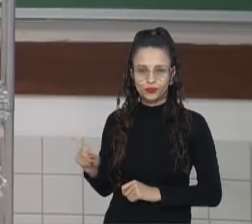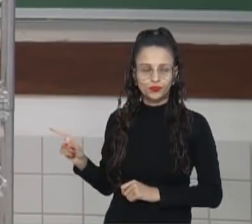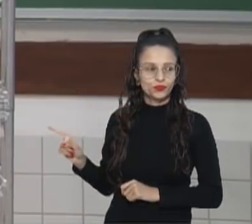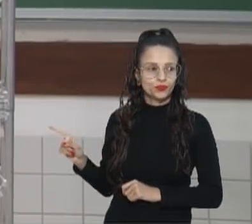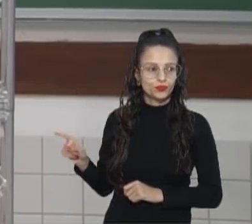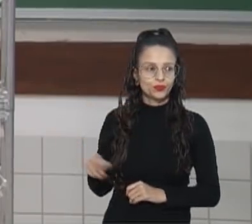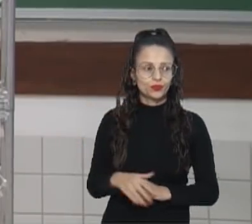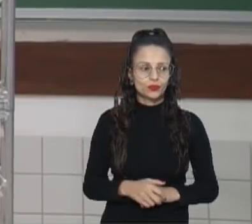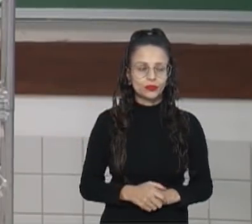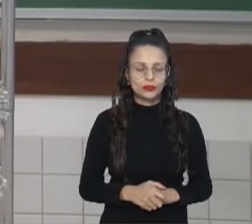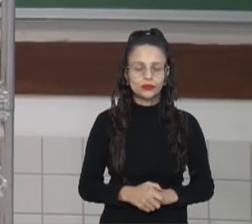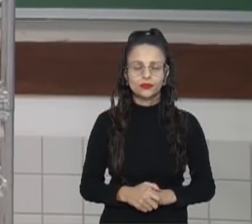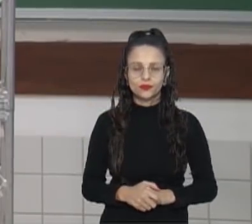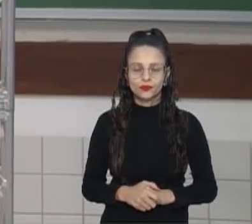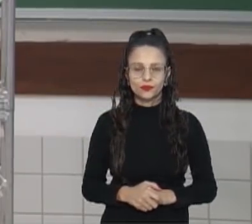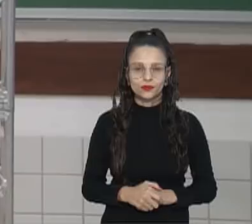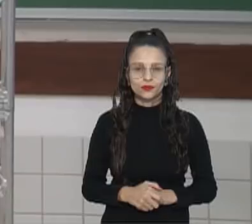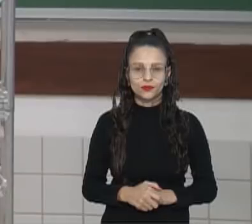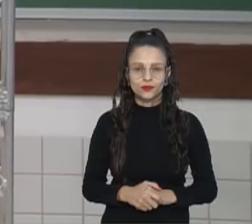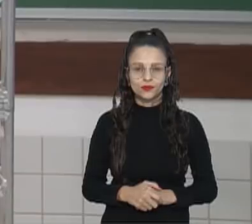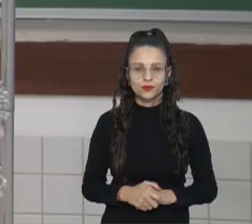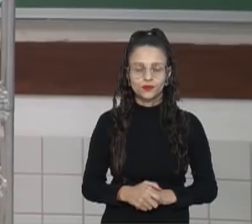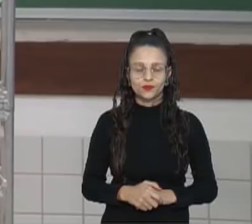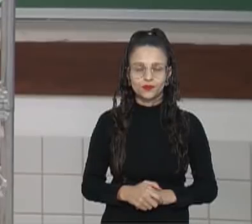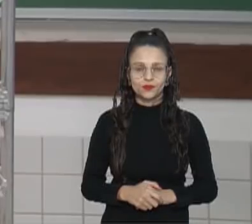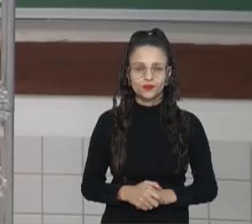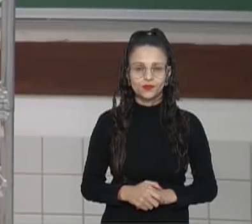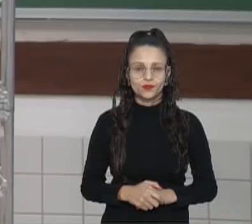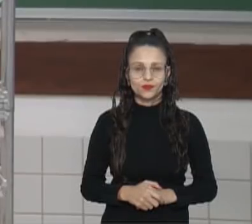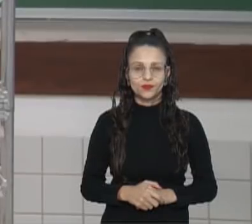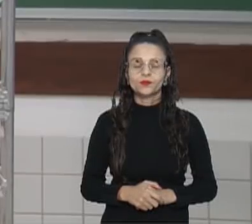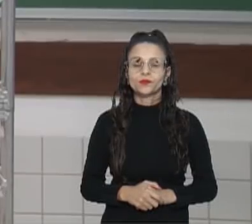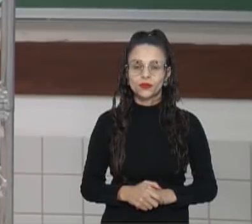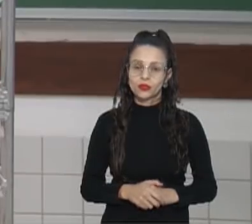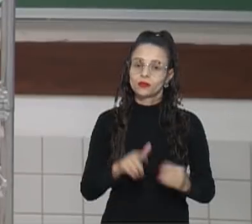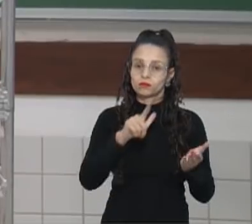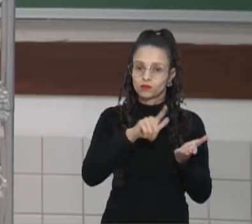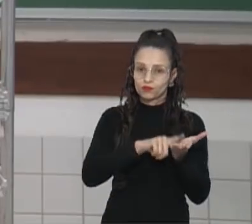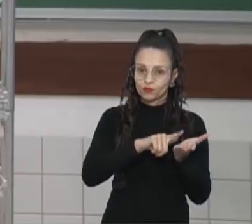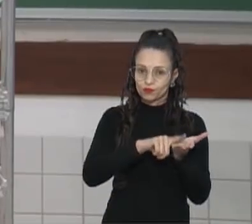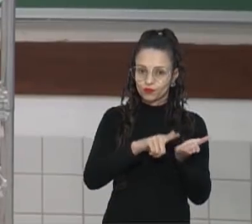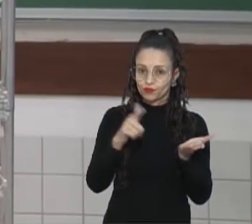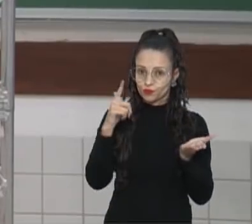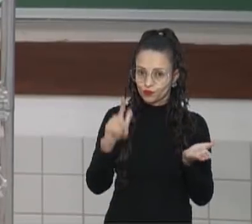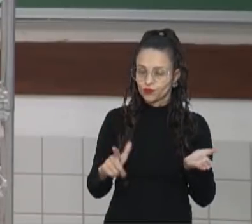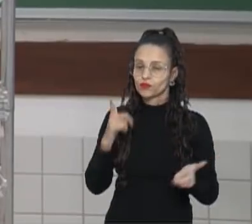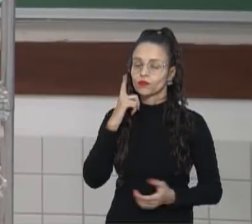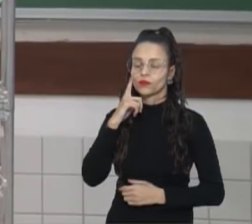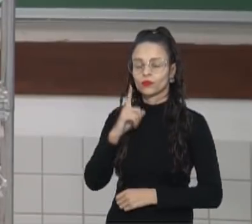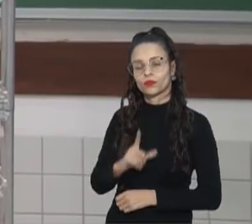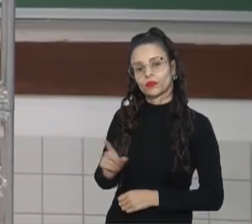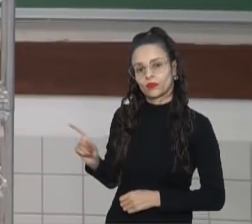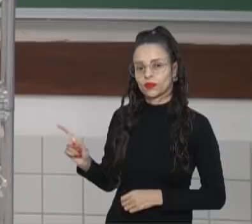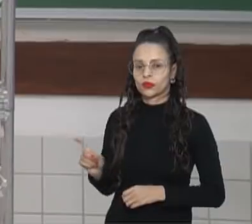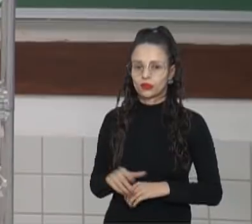um deles eu fiz o suco. Vamos lá, papel de tornassol. Correto?